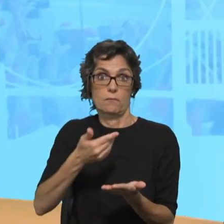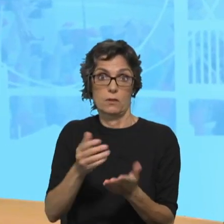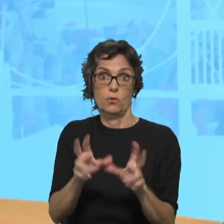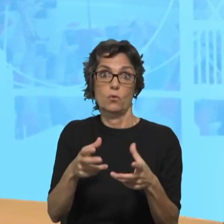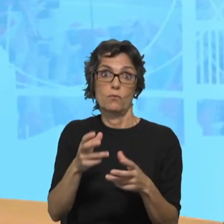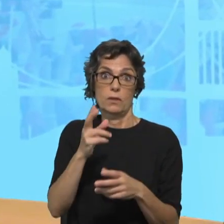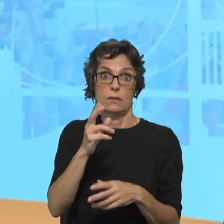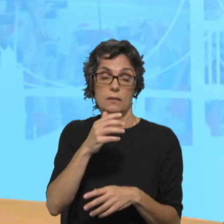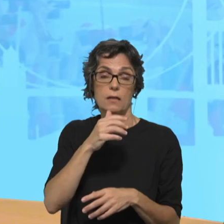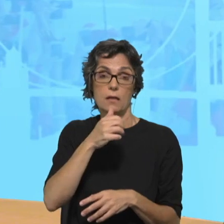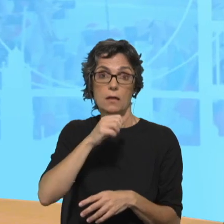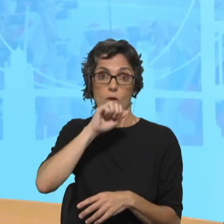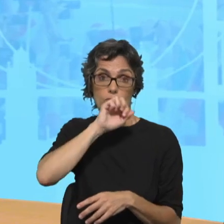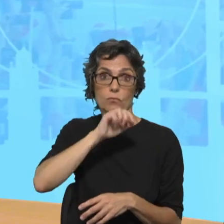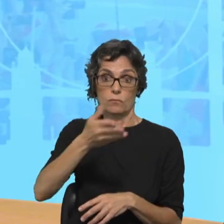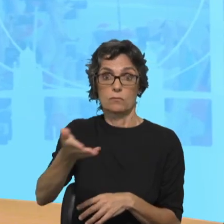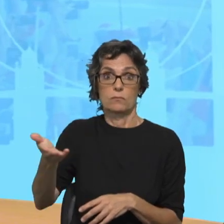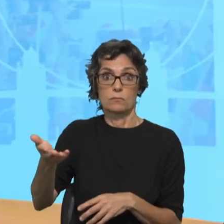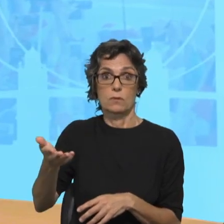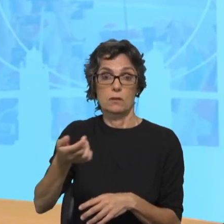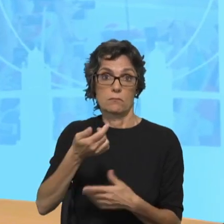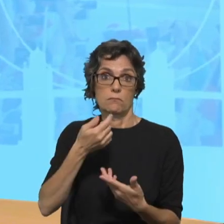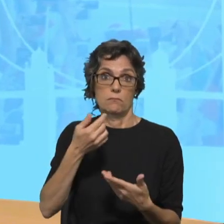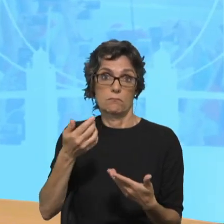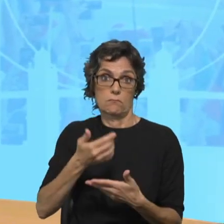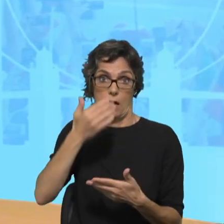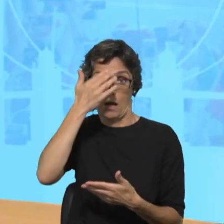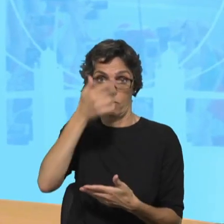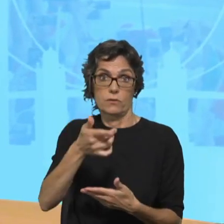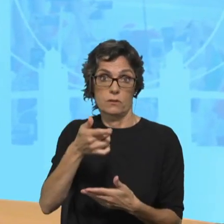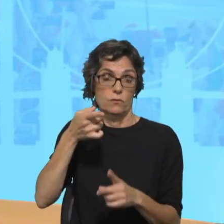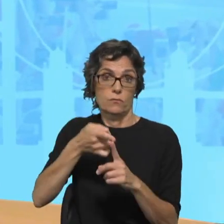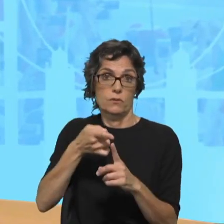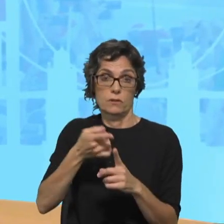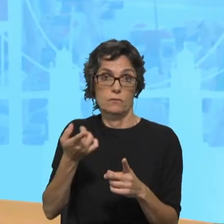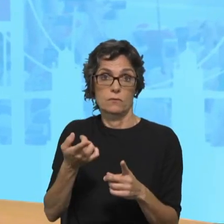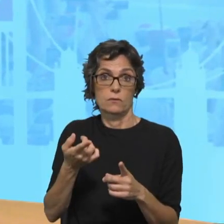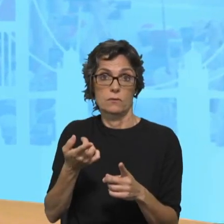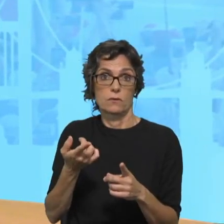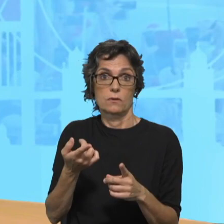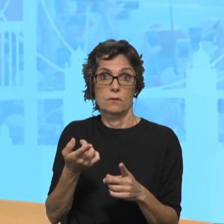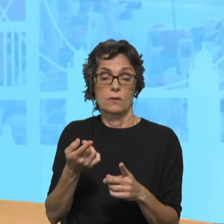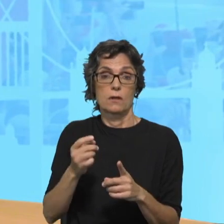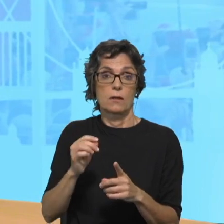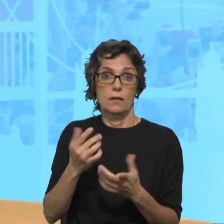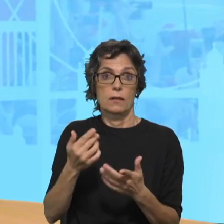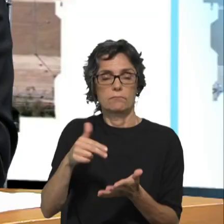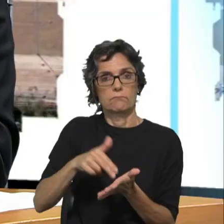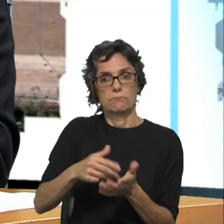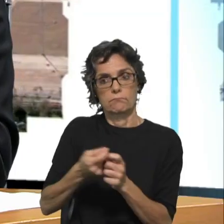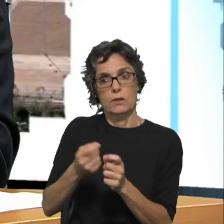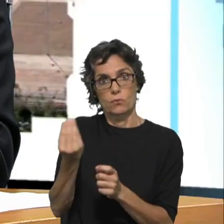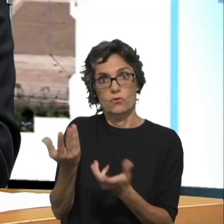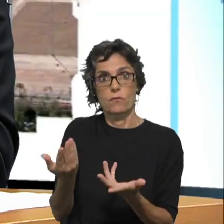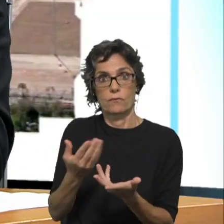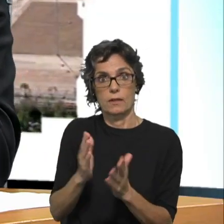tem muito por objetivo, por propósito, ter uma presença mais próxima e mais em sintonia com o mundo juvenil. Eu